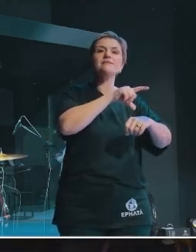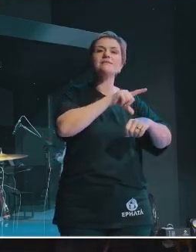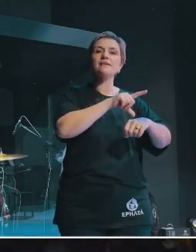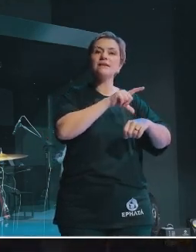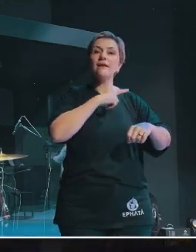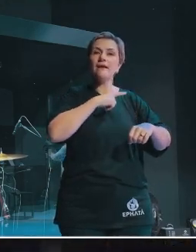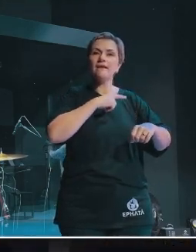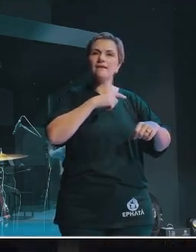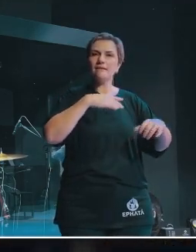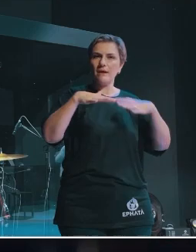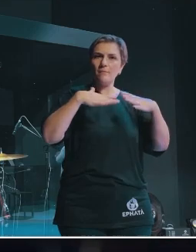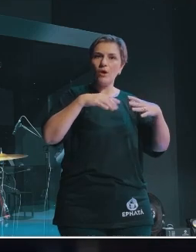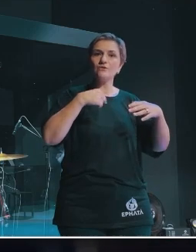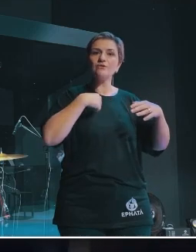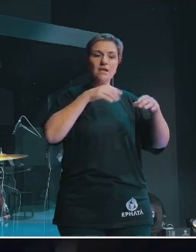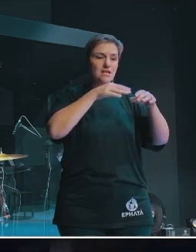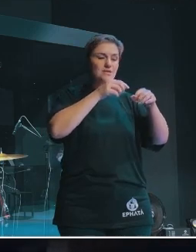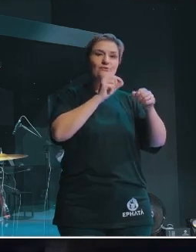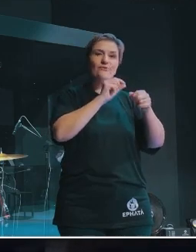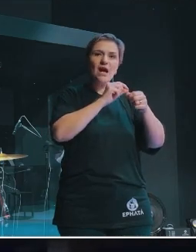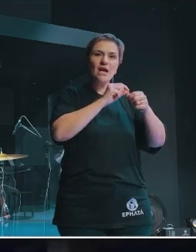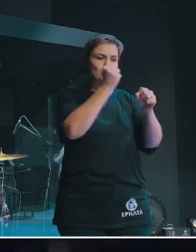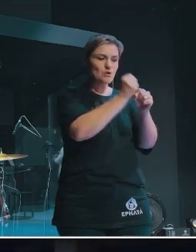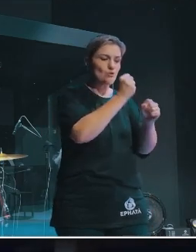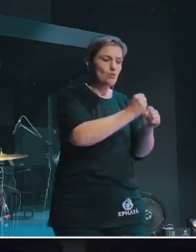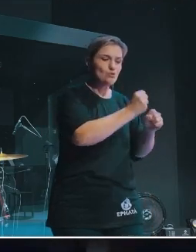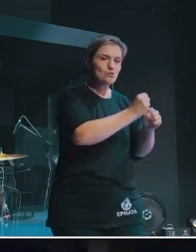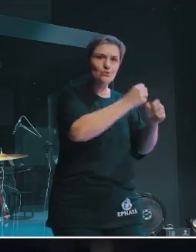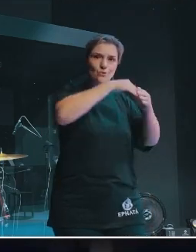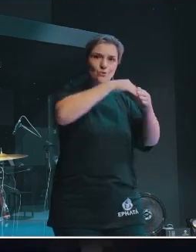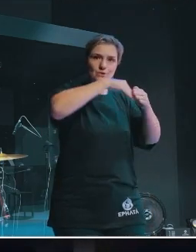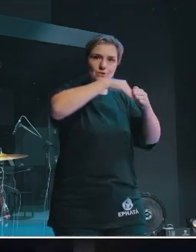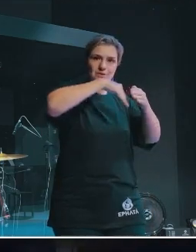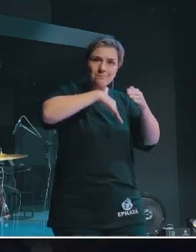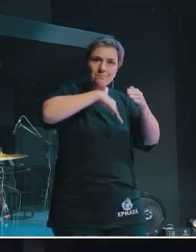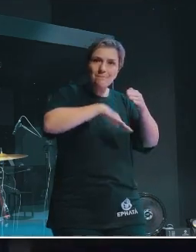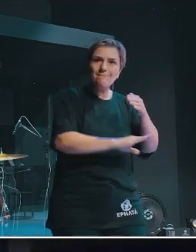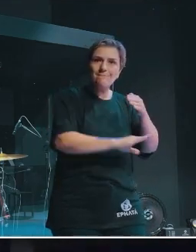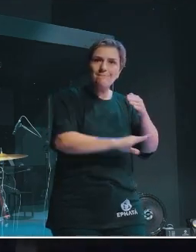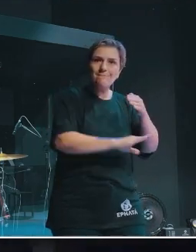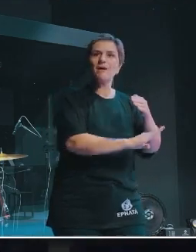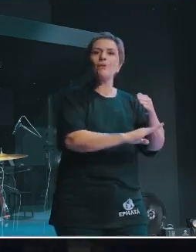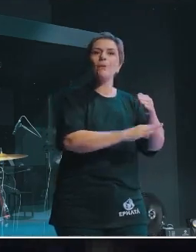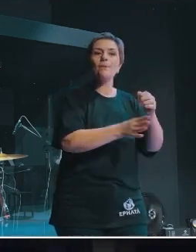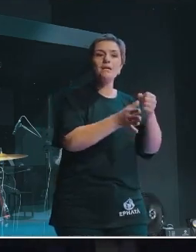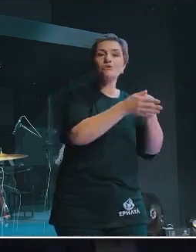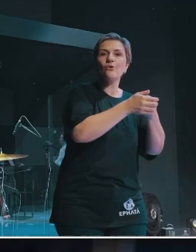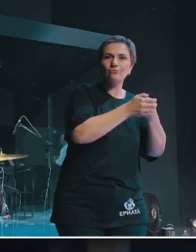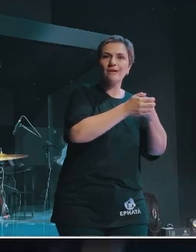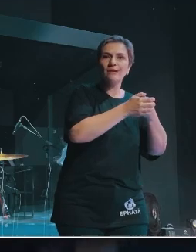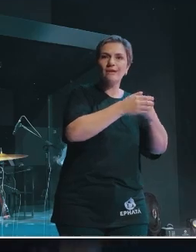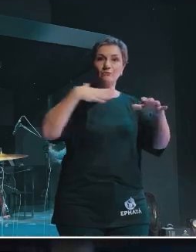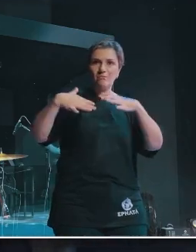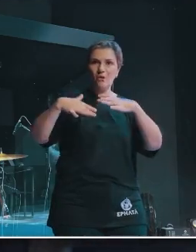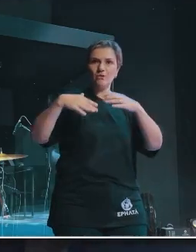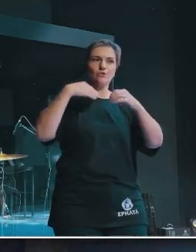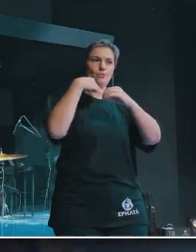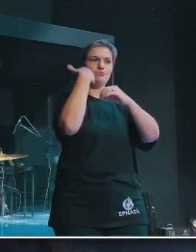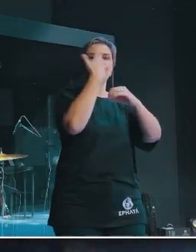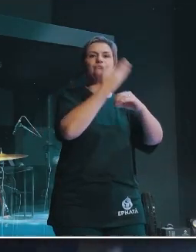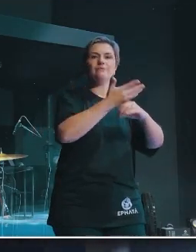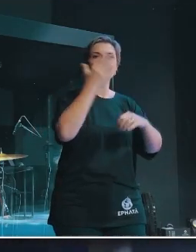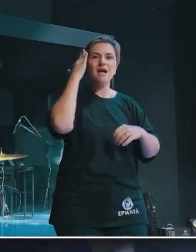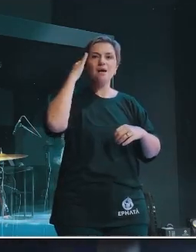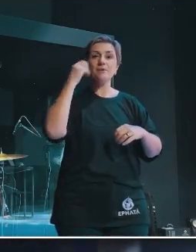Eu termino dizendo para você que eu encontrei um lugar de abrigo. Eu termino dizendo para você que eu encontrei um lugar que me